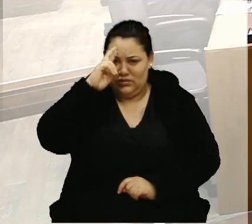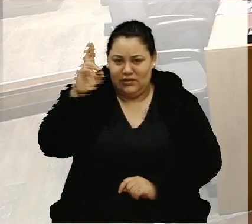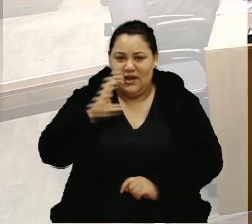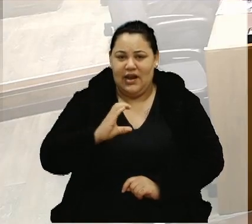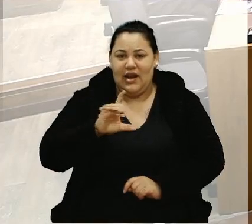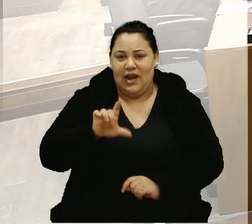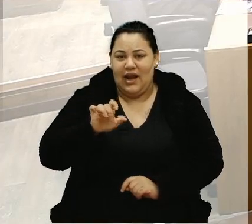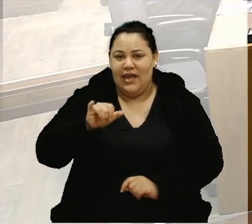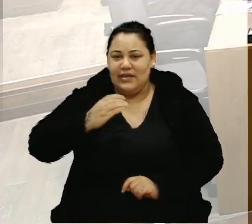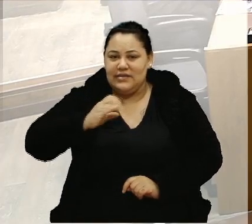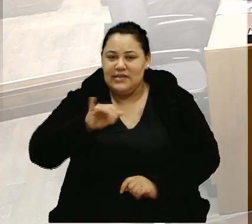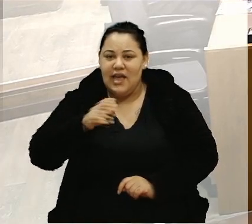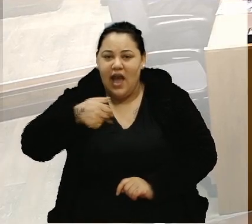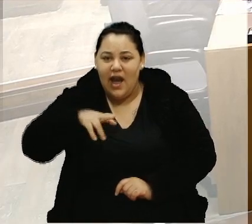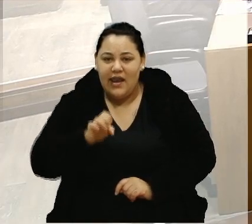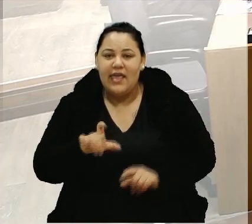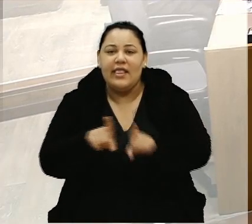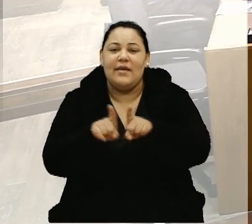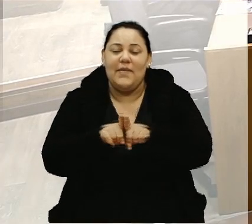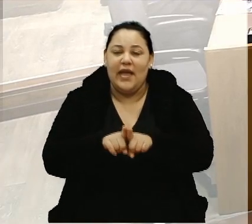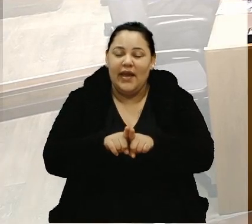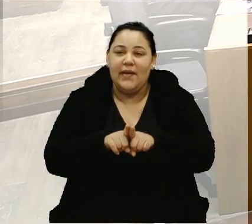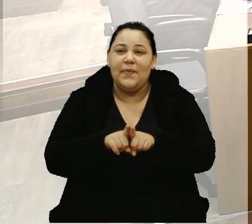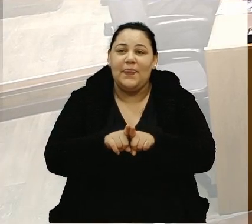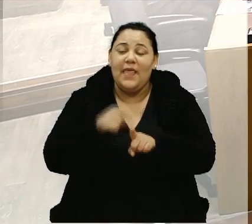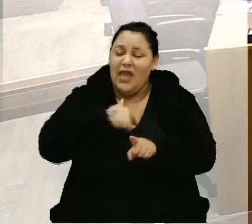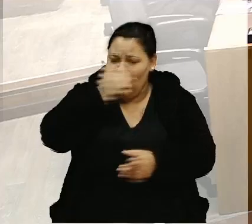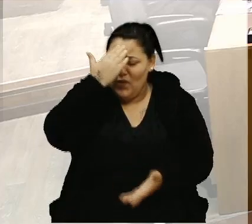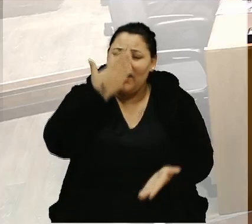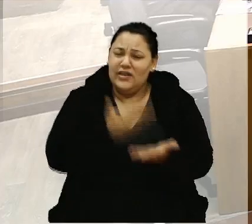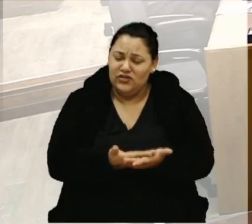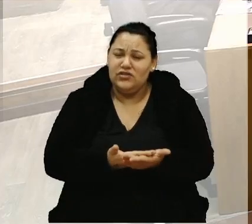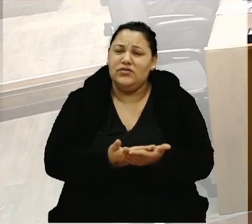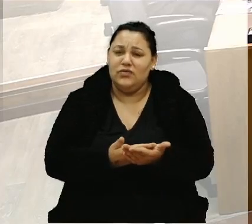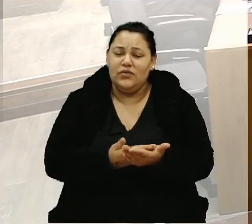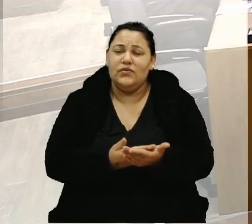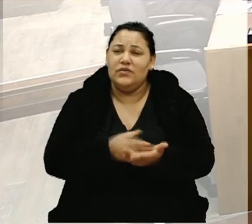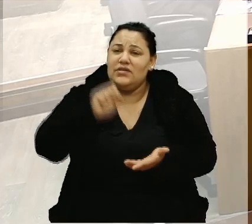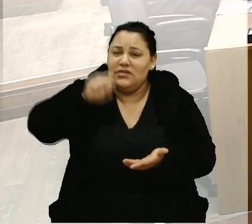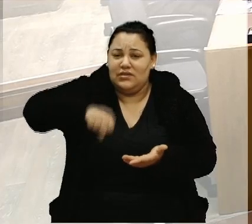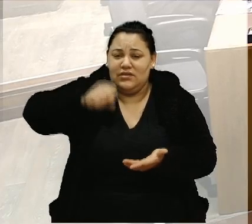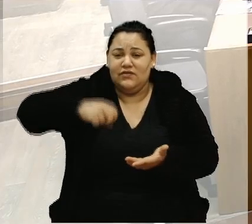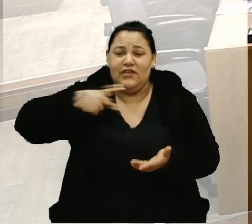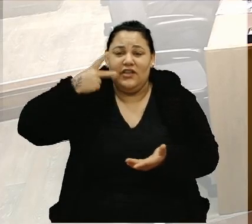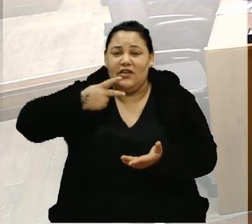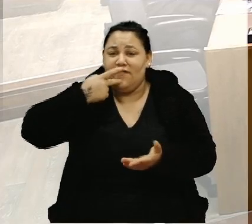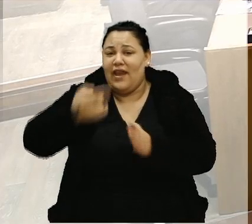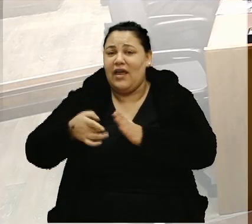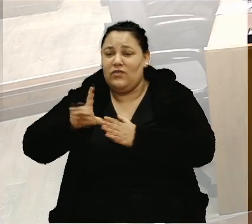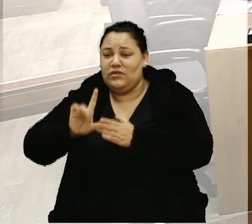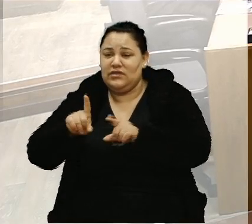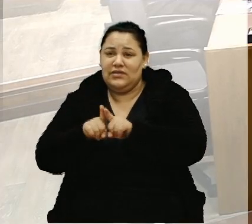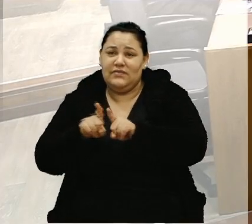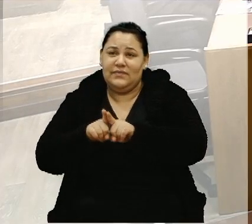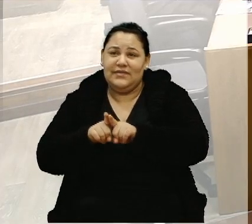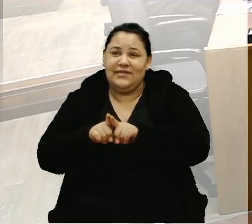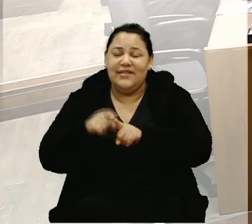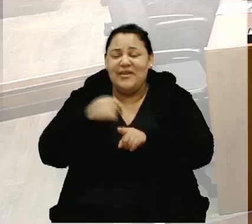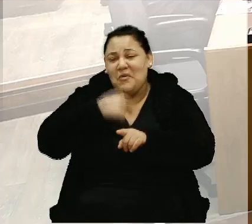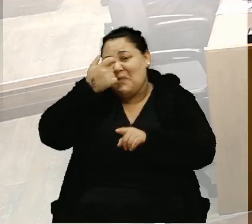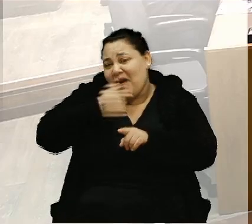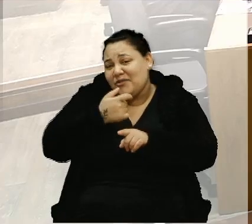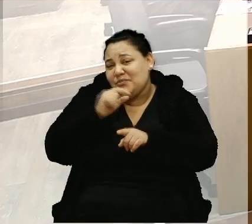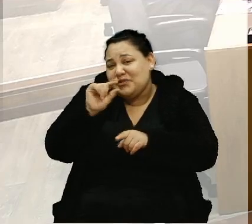né? E eu acredito que os vereadores que me antecederam foram um pouco injustos ainda com